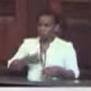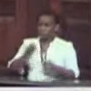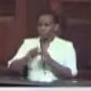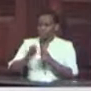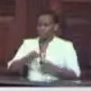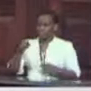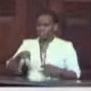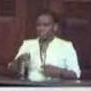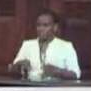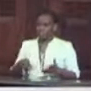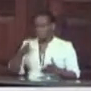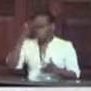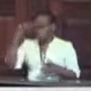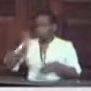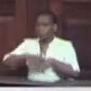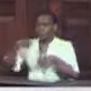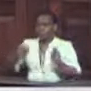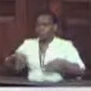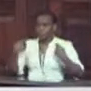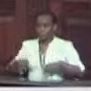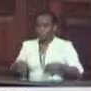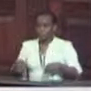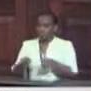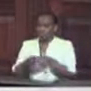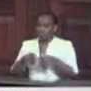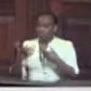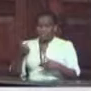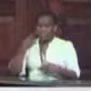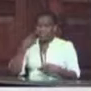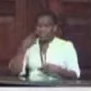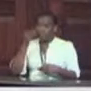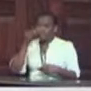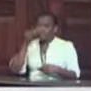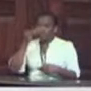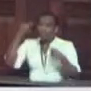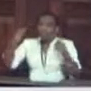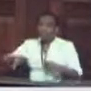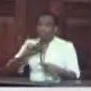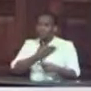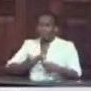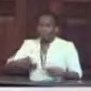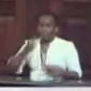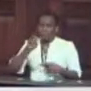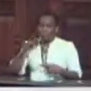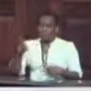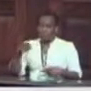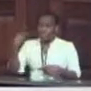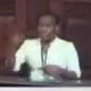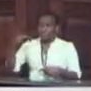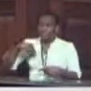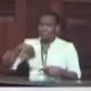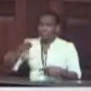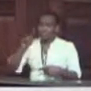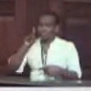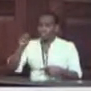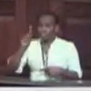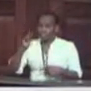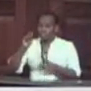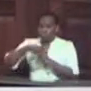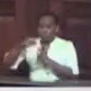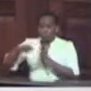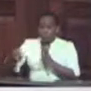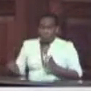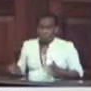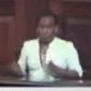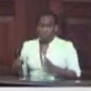ser feito com quem mais precisa eu quero desafiar o governador pezão a que ele pegue 100 reais por mês que é o